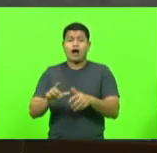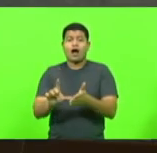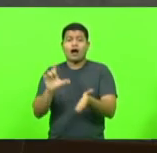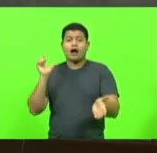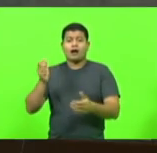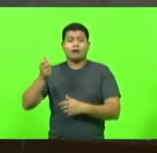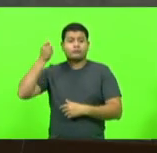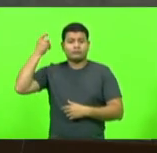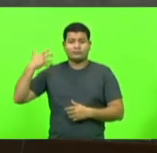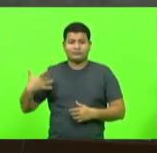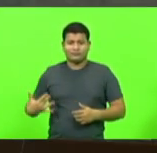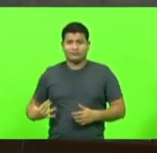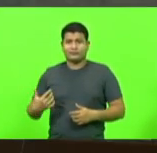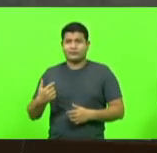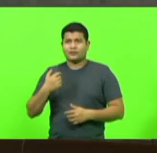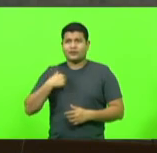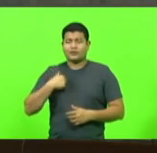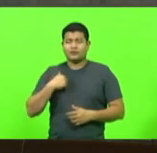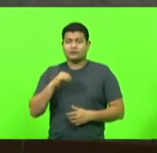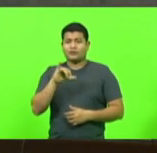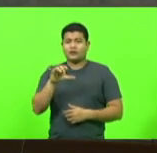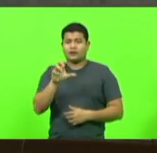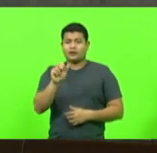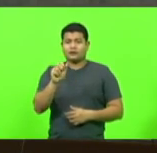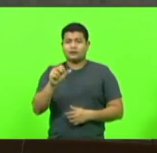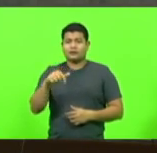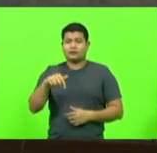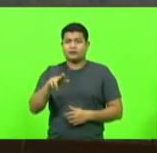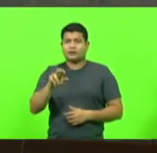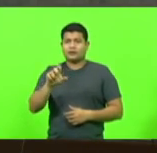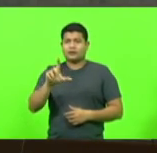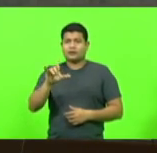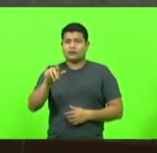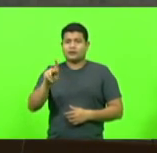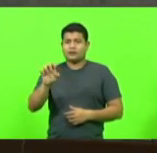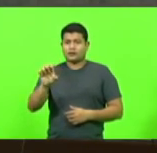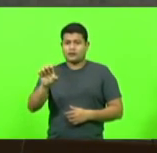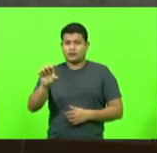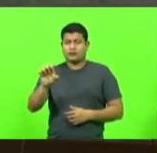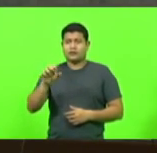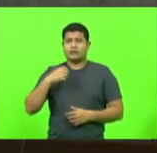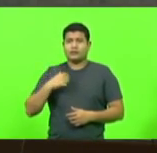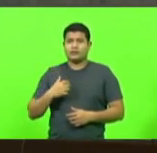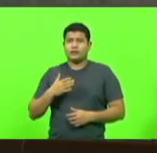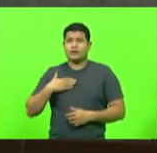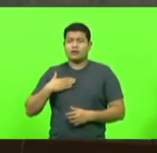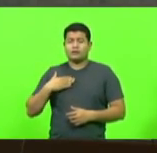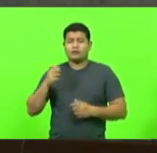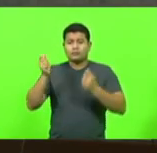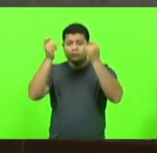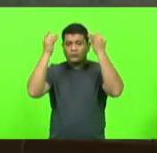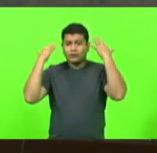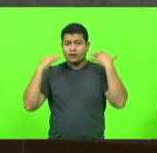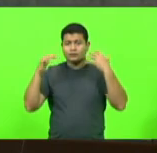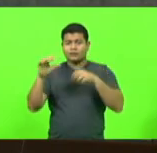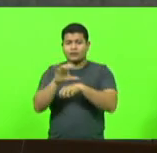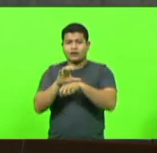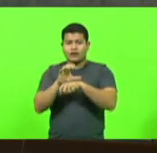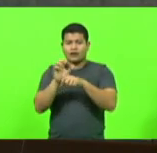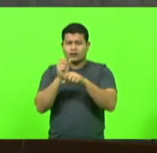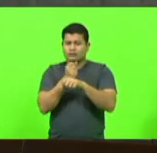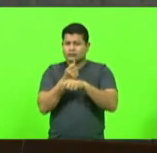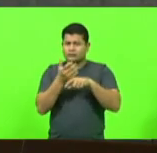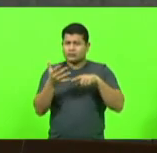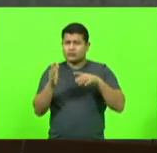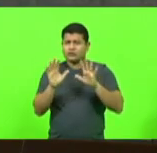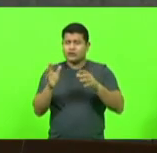autodescrição. Eu sou Jaqueline Maria Uliane Juim. Tenho cabelo castanho claro, já misturado